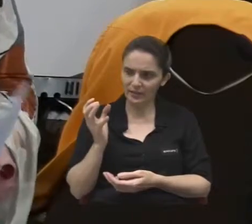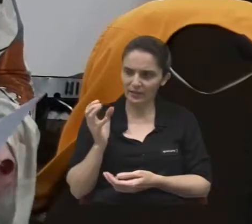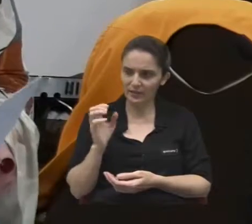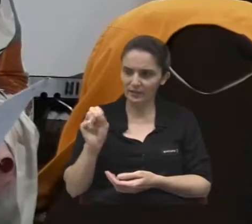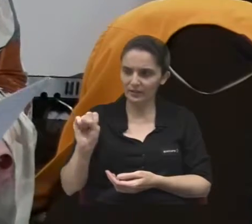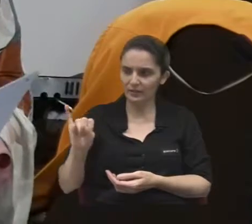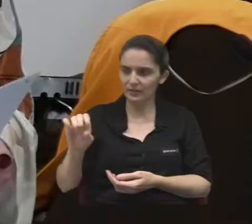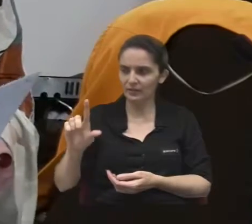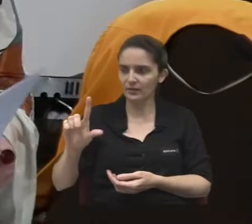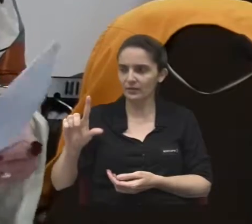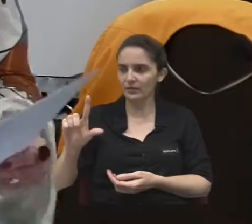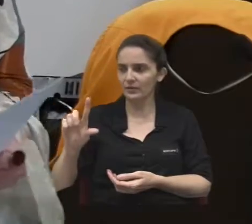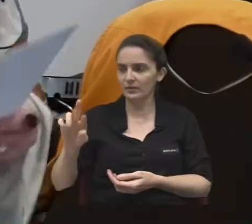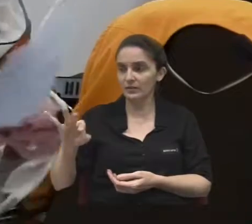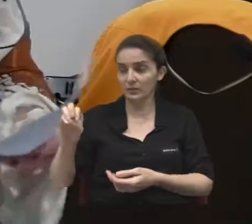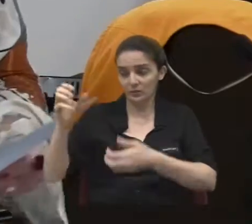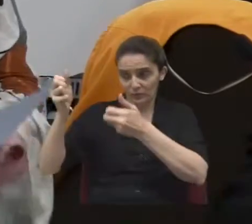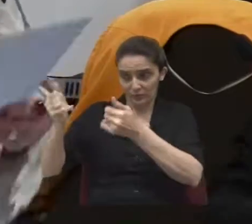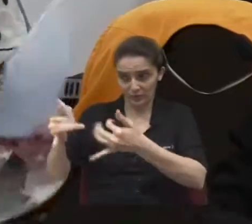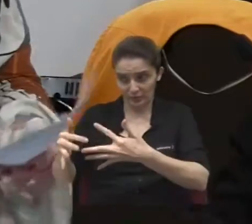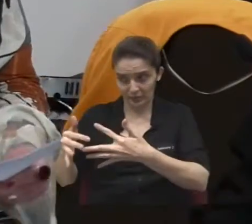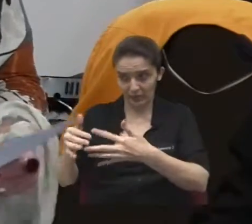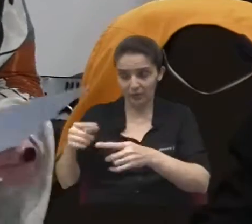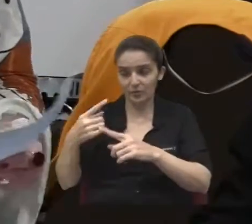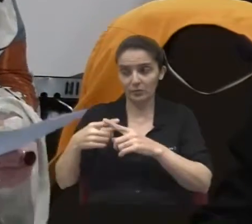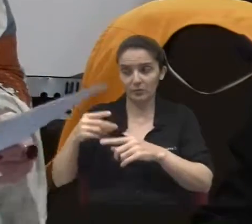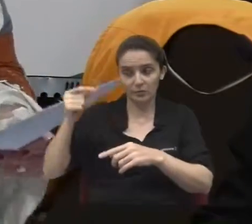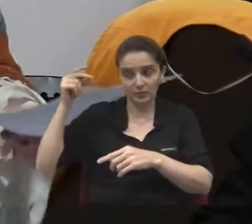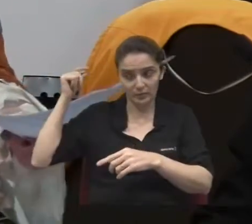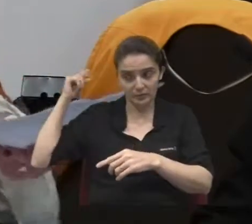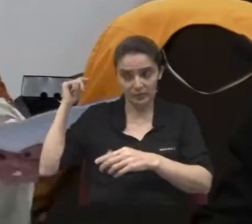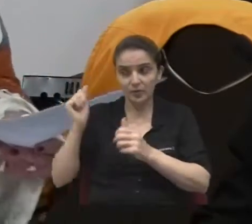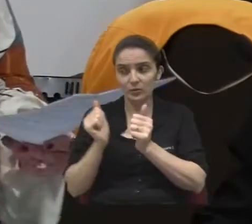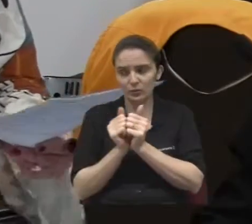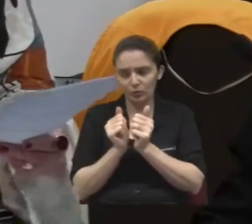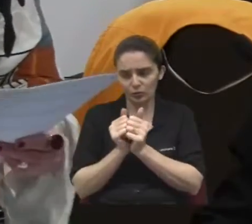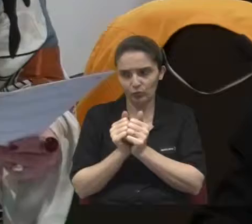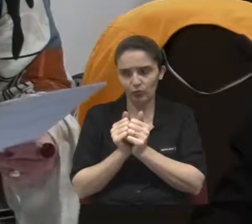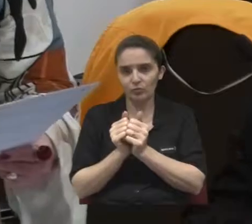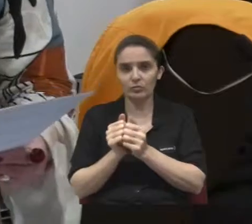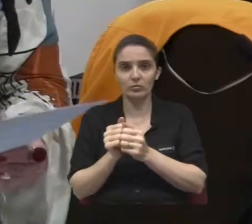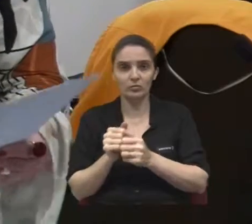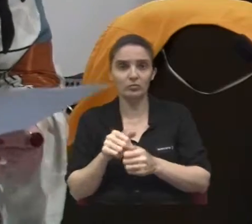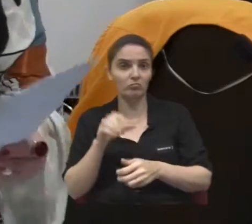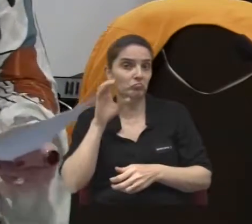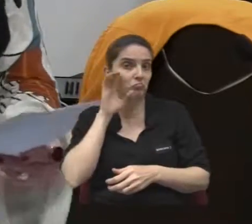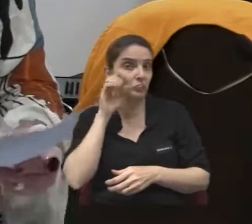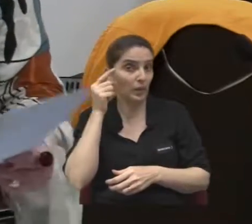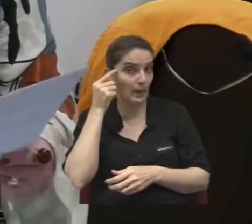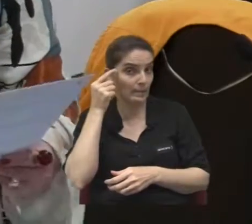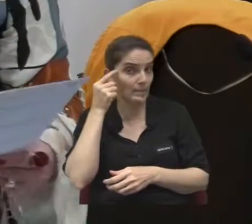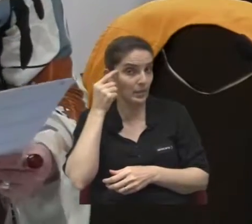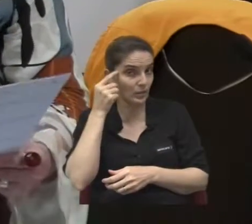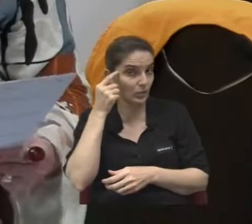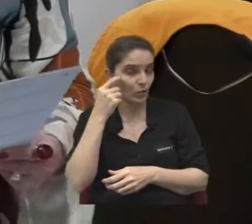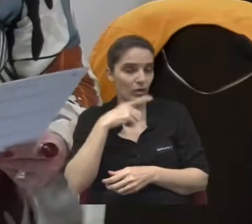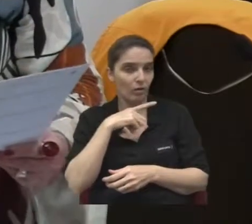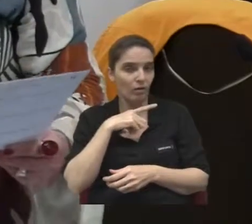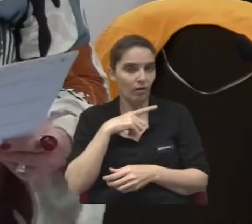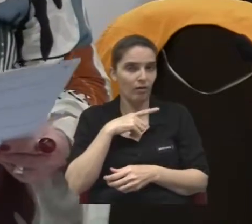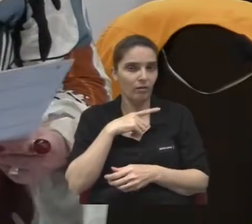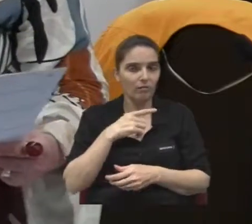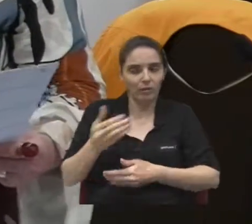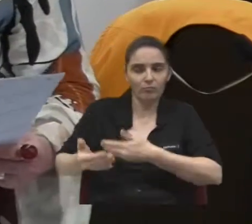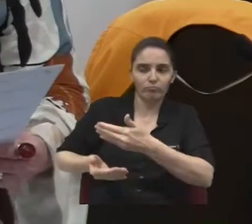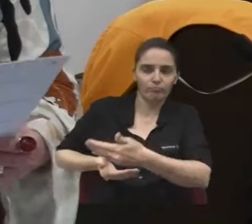Silvio na época, atrás do Pejão, atrás do Pedrinho, e eu achando que ia ter essa aproximação. Primeira,